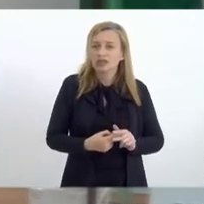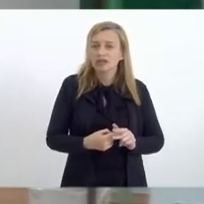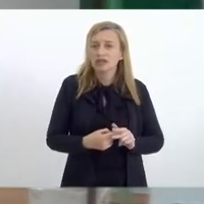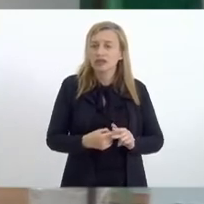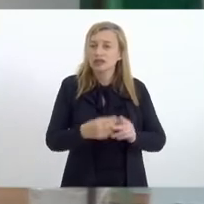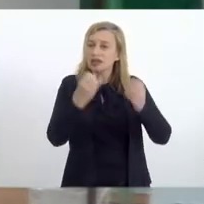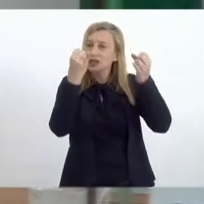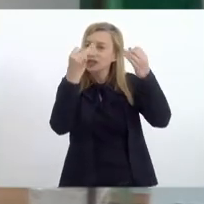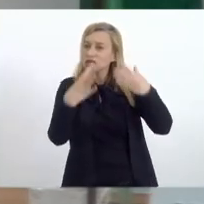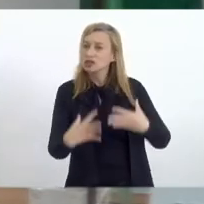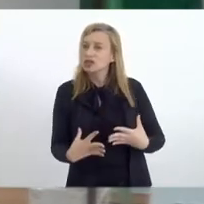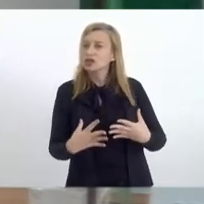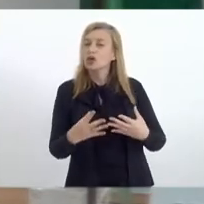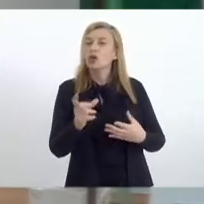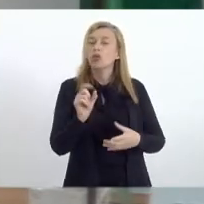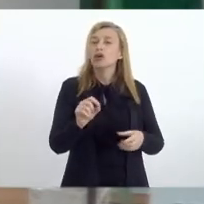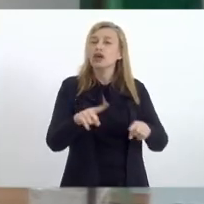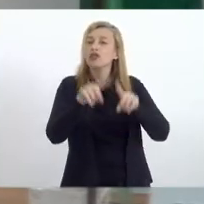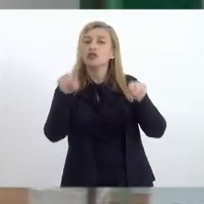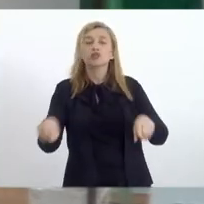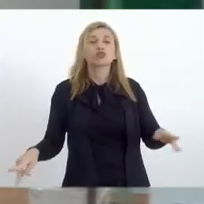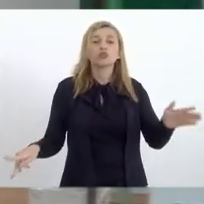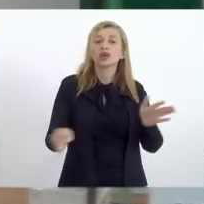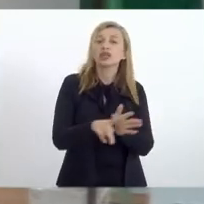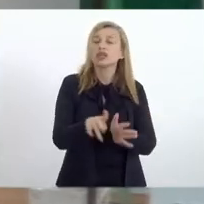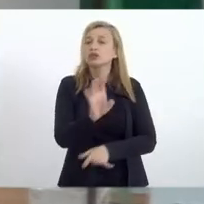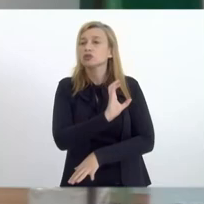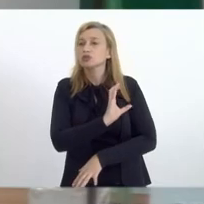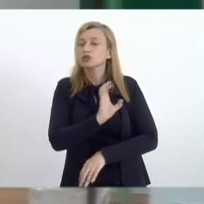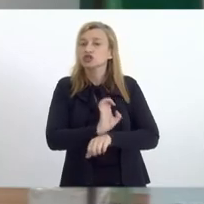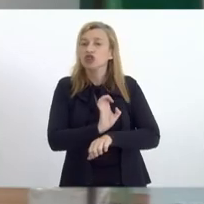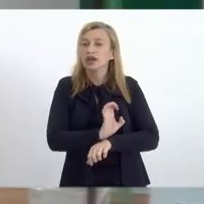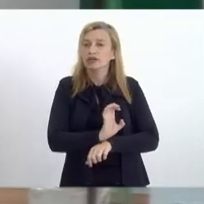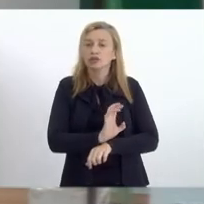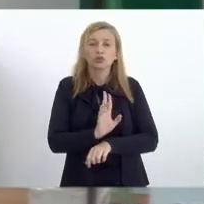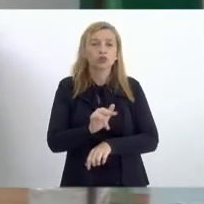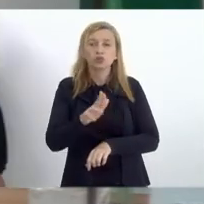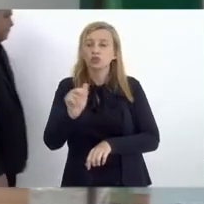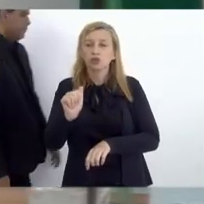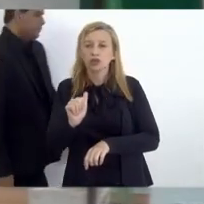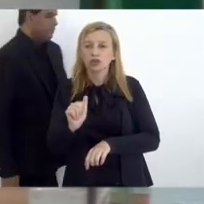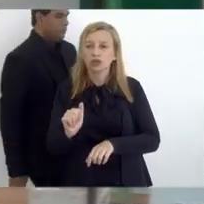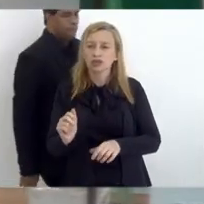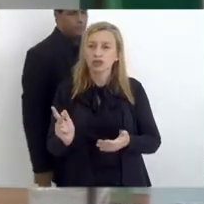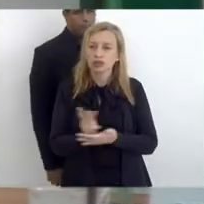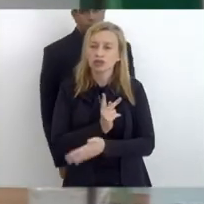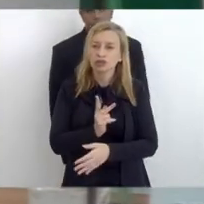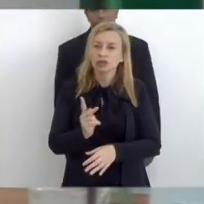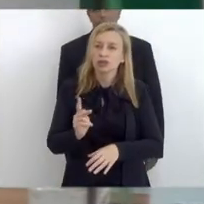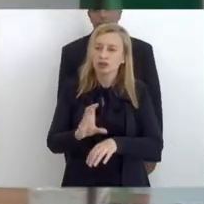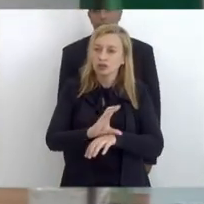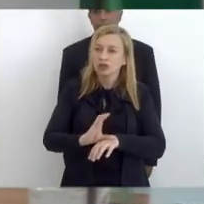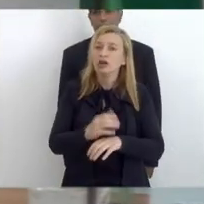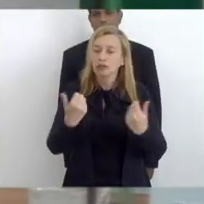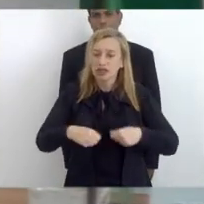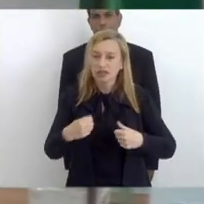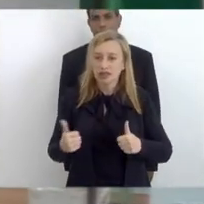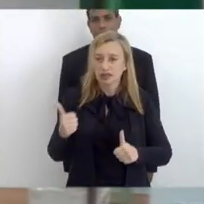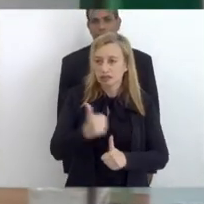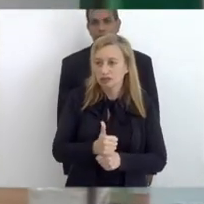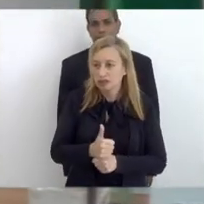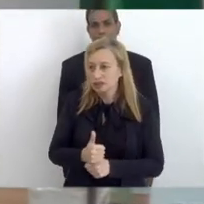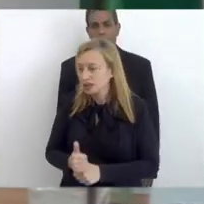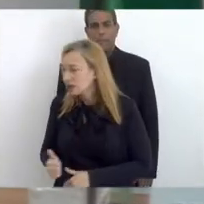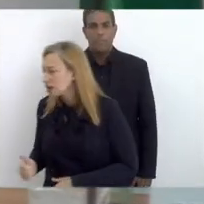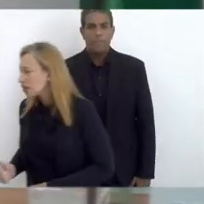definir o que são funções de Estado. Jamais o Congresso Nacional regulamentou, apesar da Constituição dizer que precisa uma lei complementar. E por